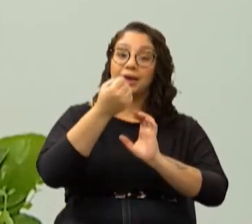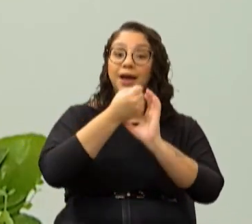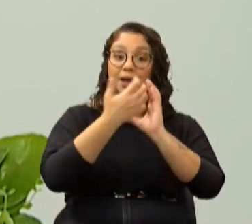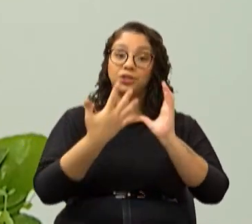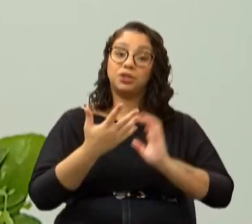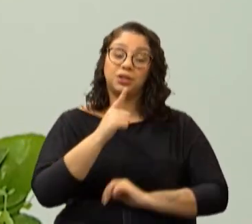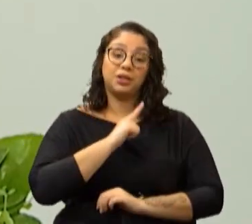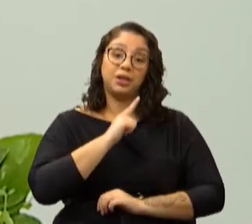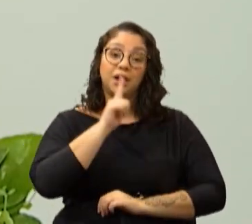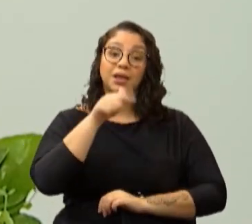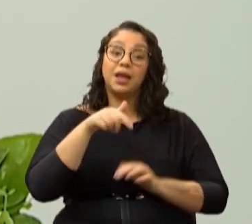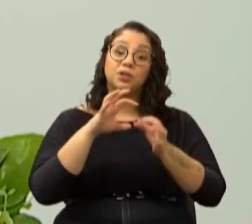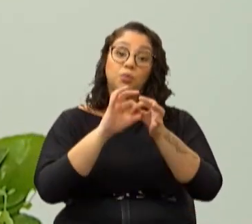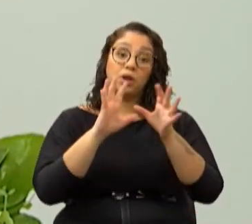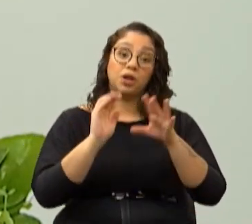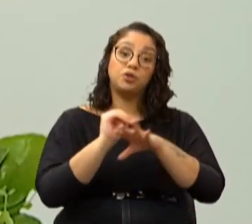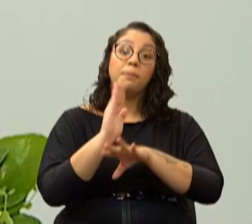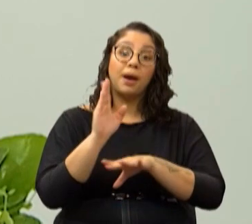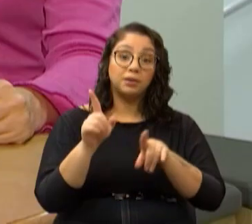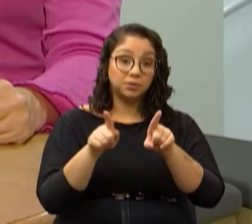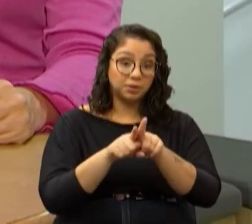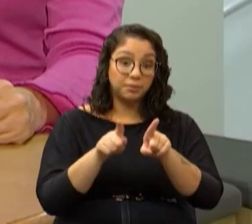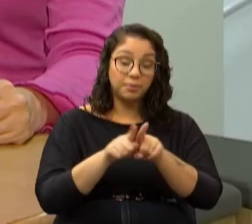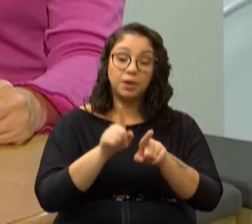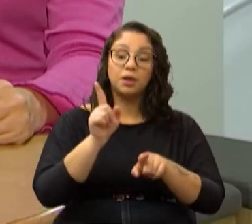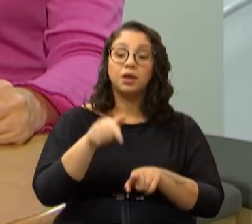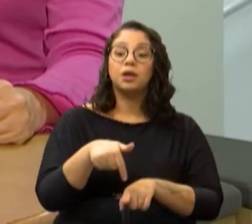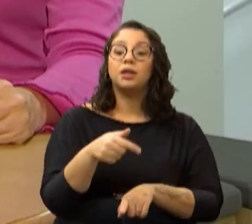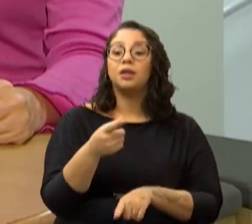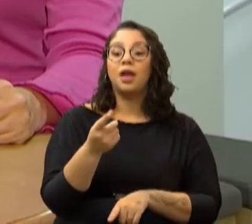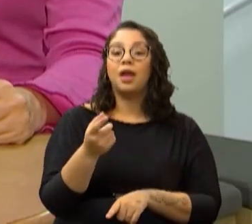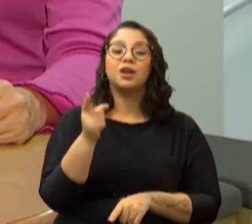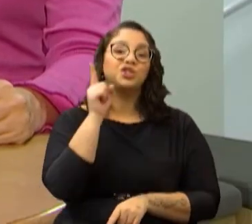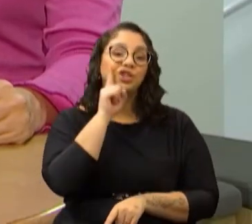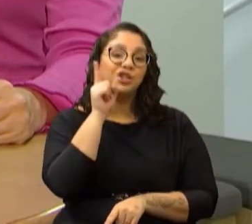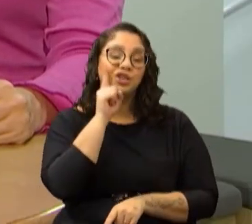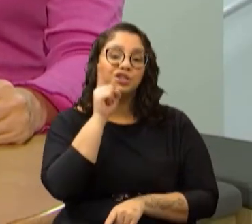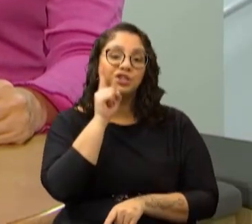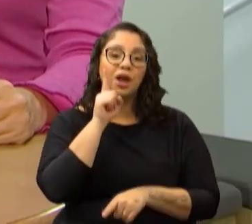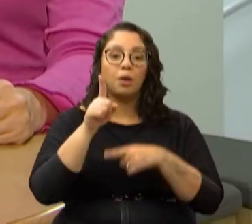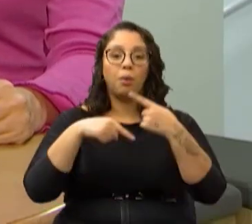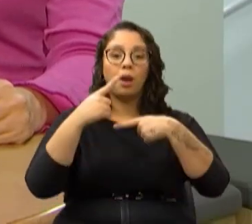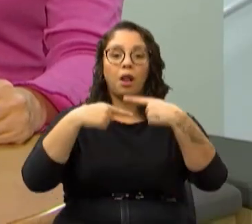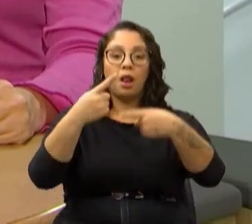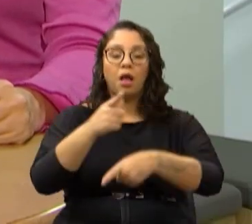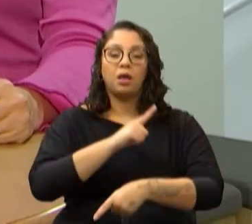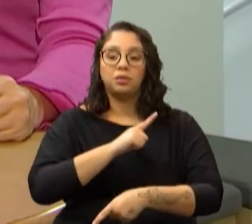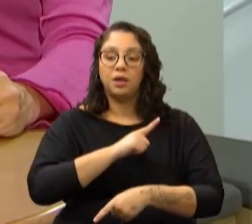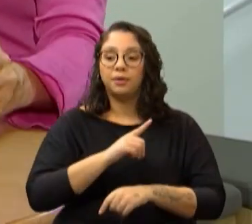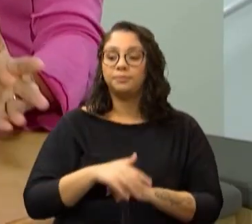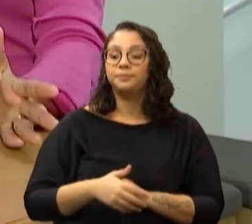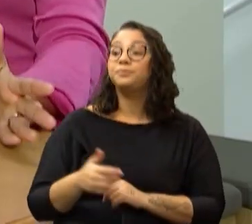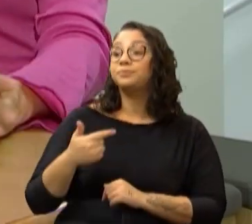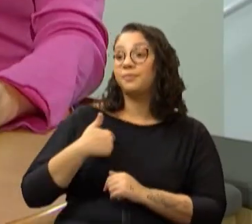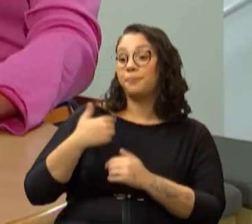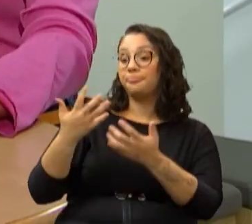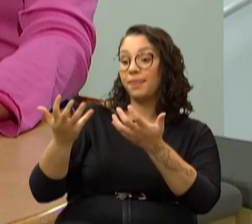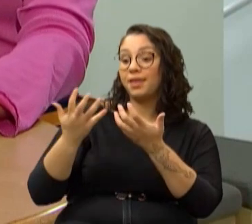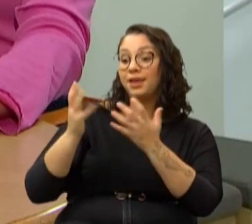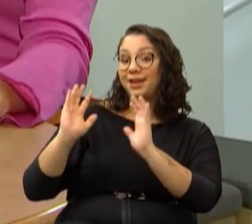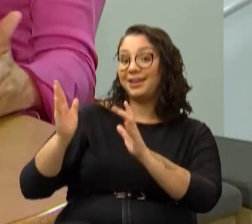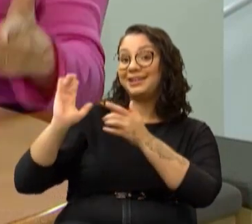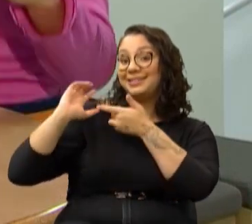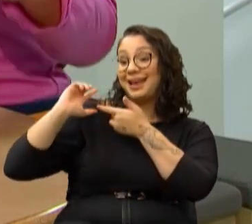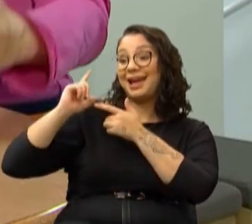essa característica de ter uma disponibilidade maior, né? São os produtos chamados com liquidez diária, basicamente. Queria estar já no